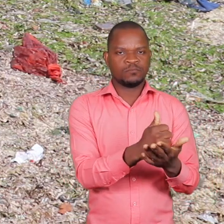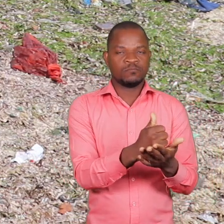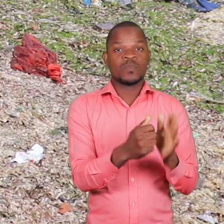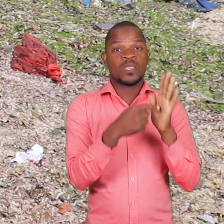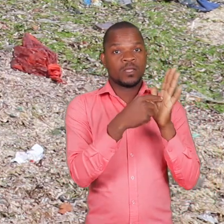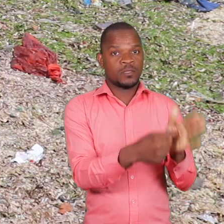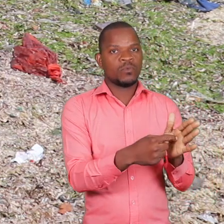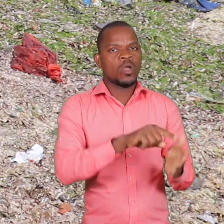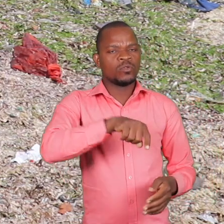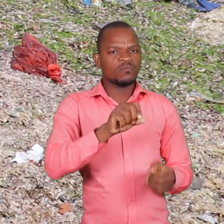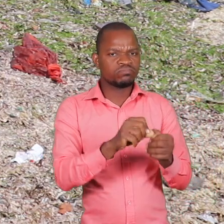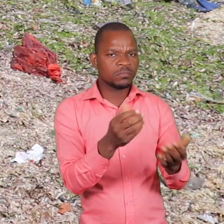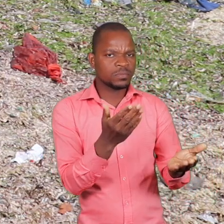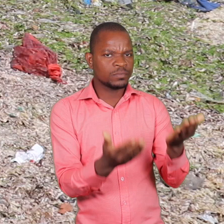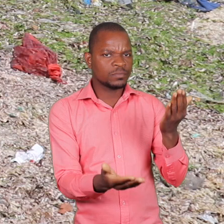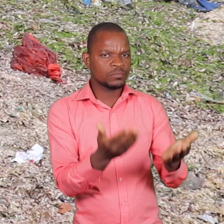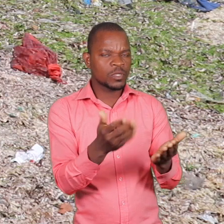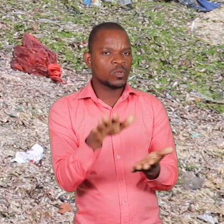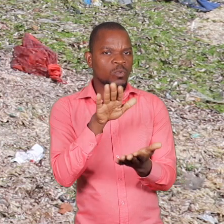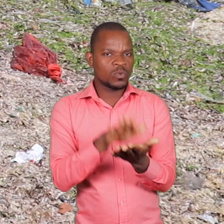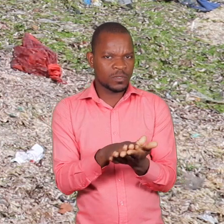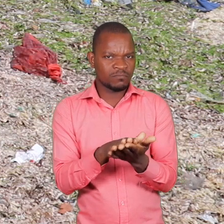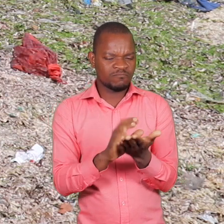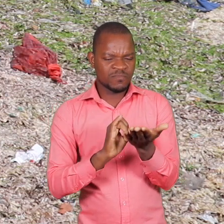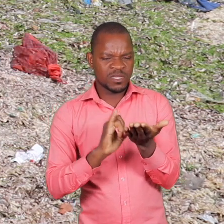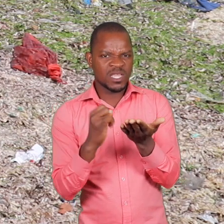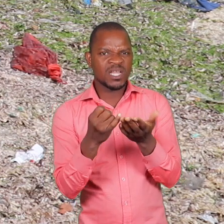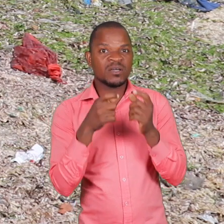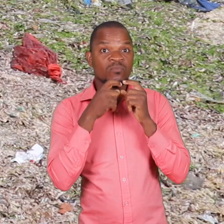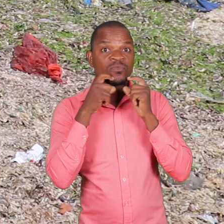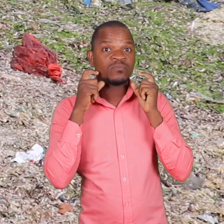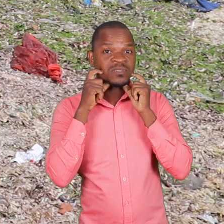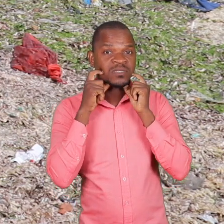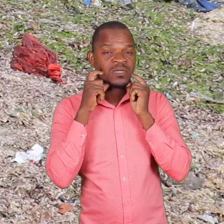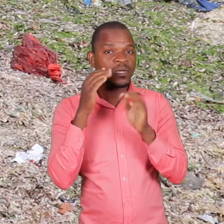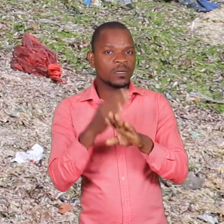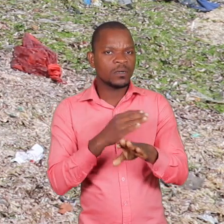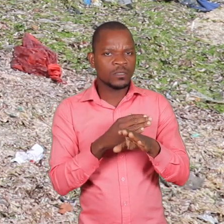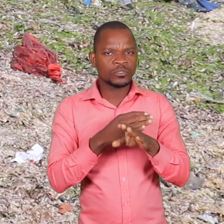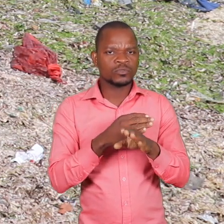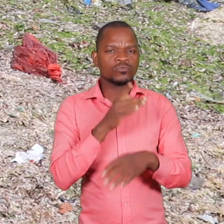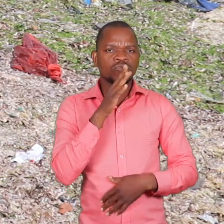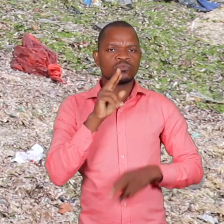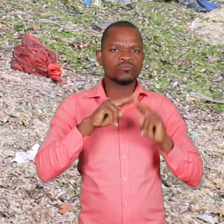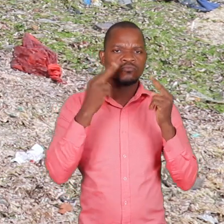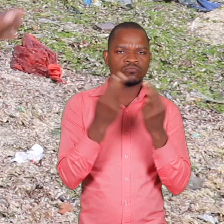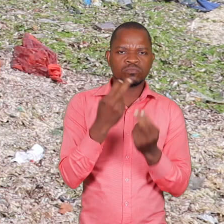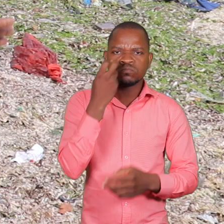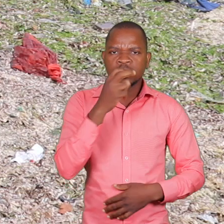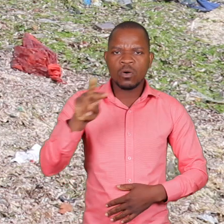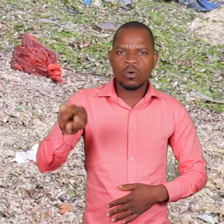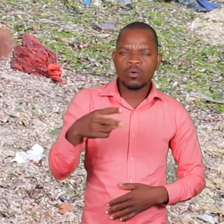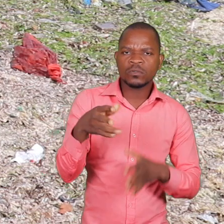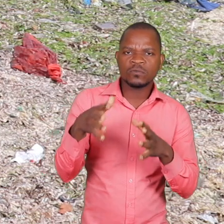conforme, suponhamos, se nós analisarmos, né, na ilha de Moçambique, o município fazia outras alternativas perto